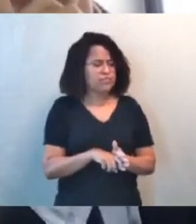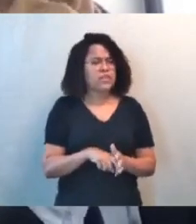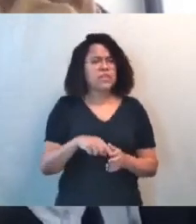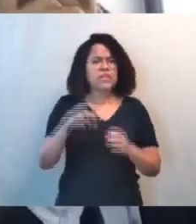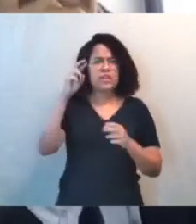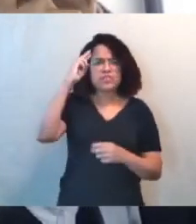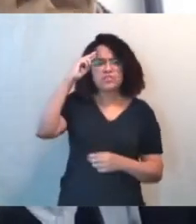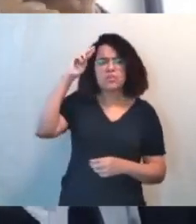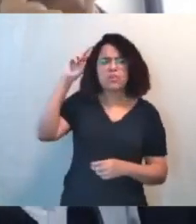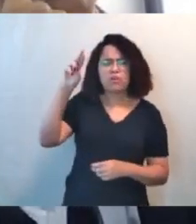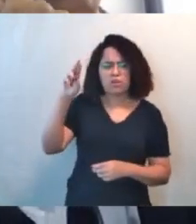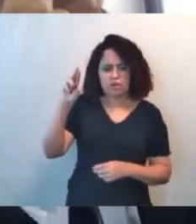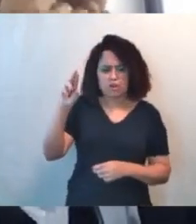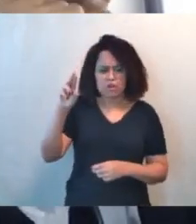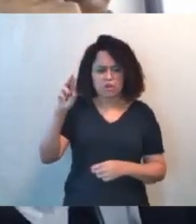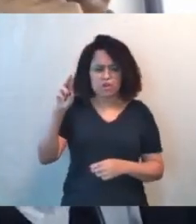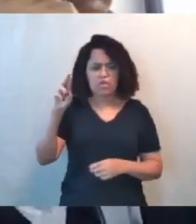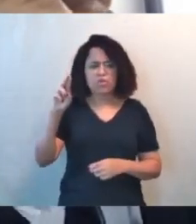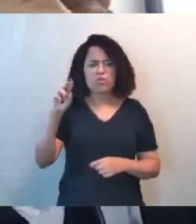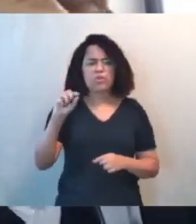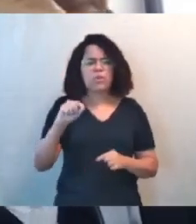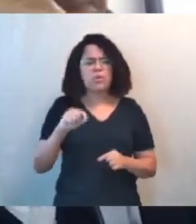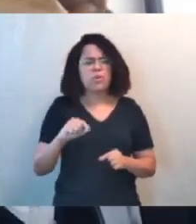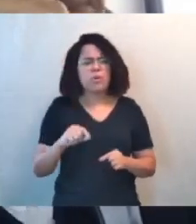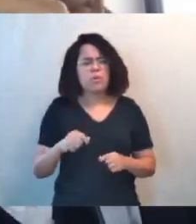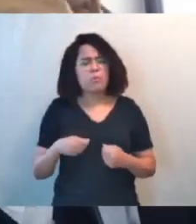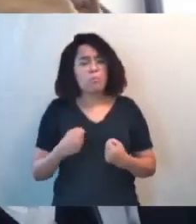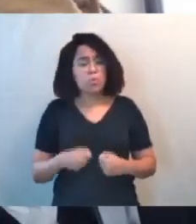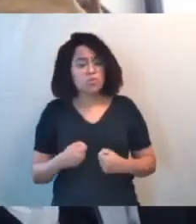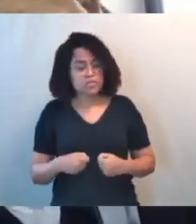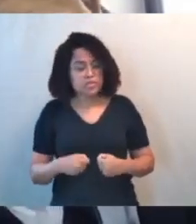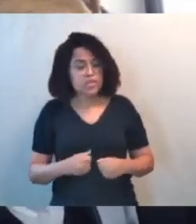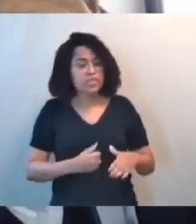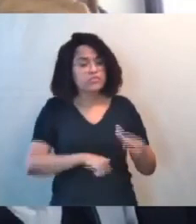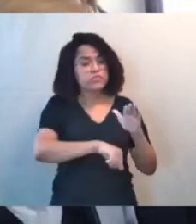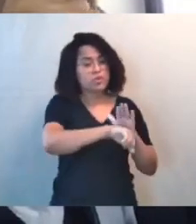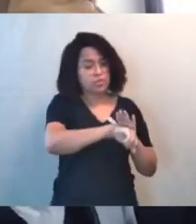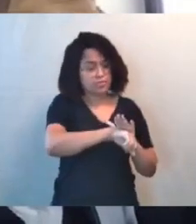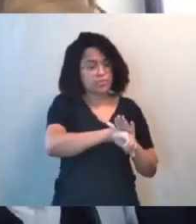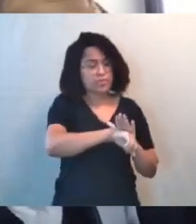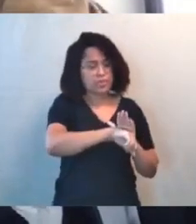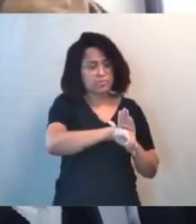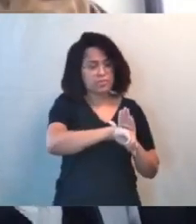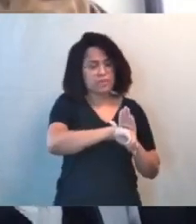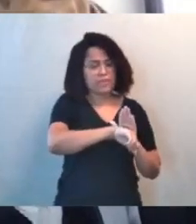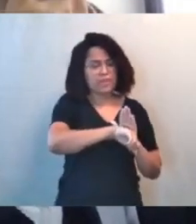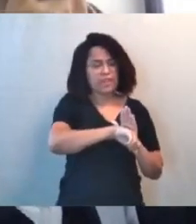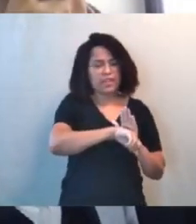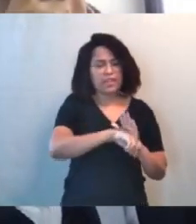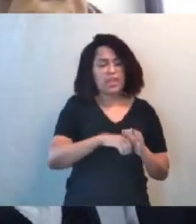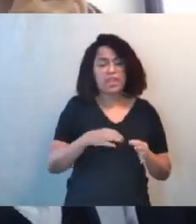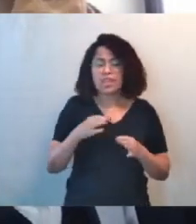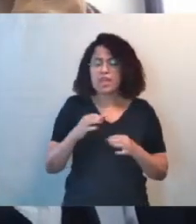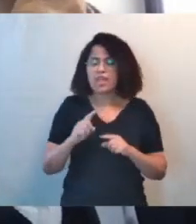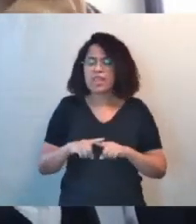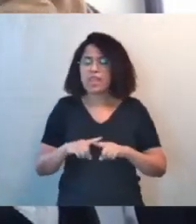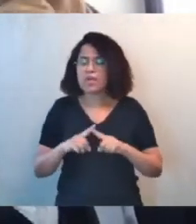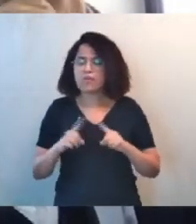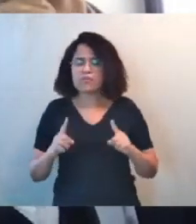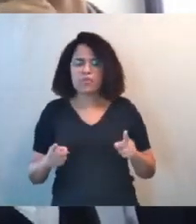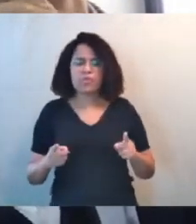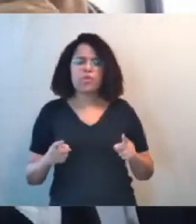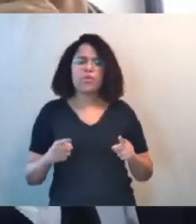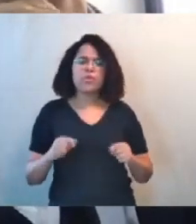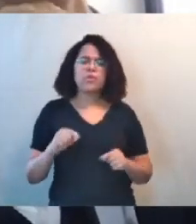a possível cometimento de crime, mas eu queria confirmar que isso não foi uma imputação ao depoente, né? Não, estou falando assim,